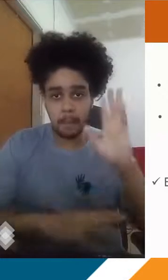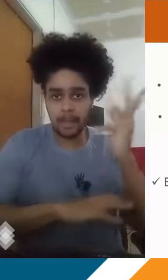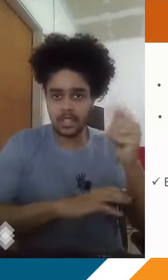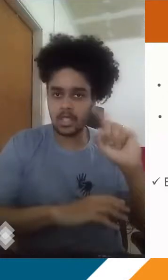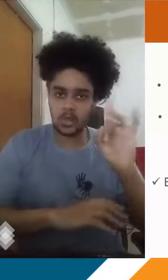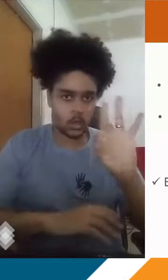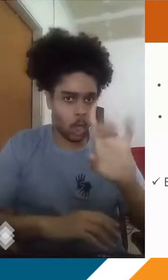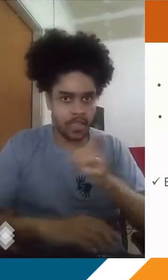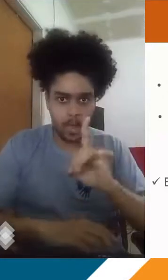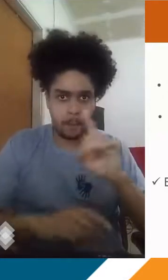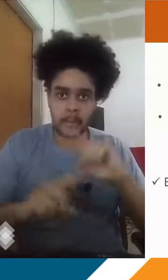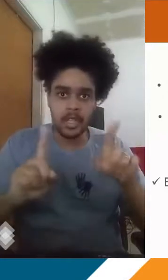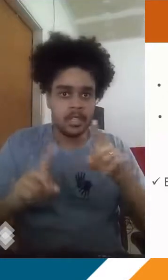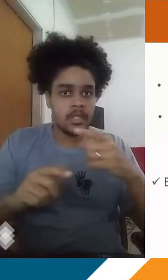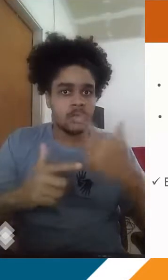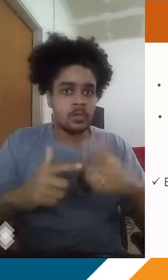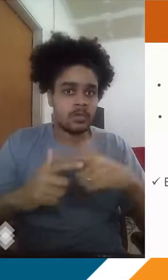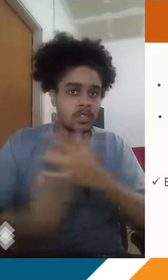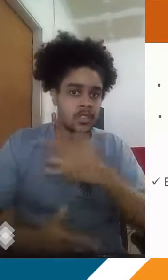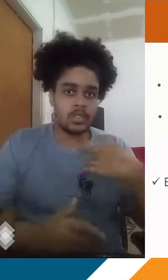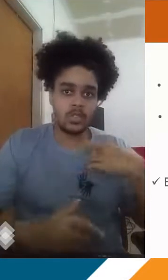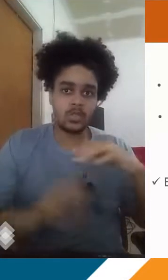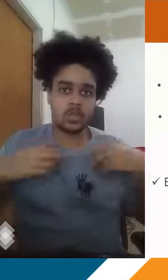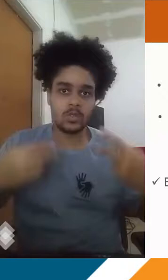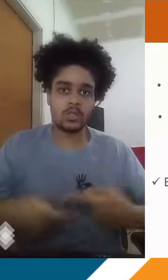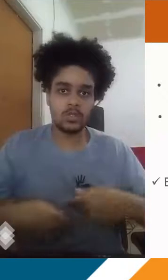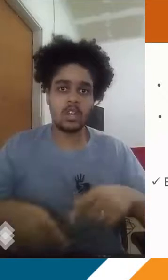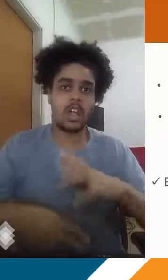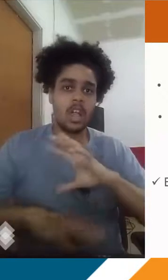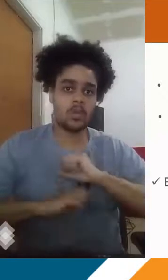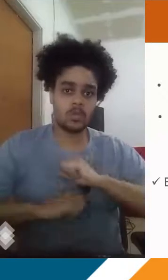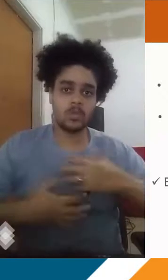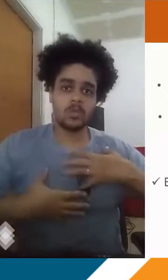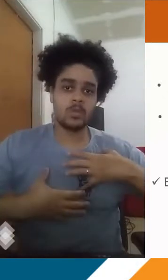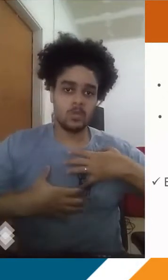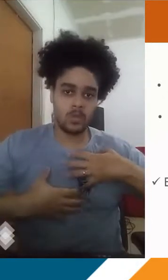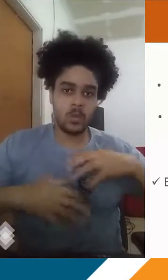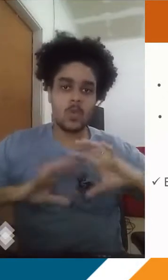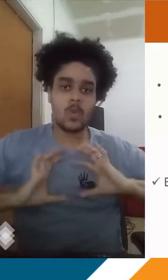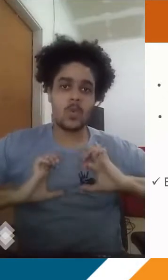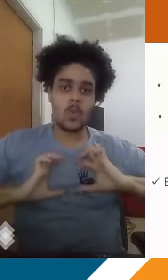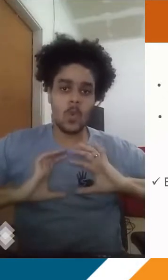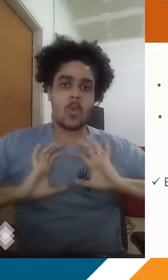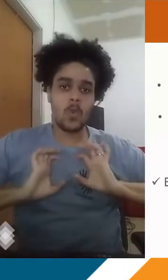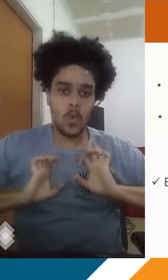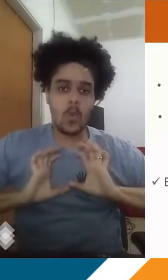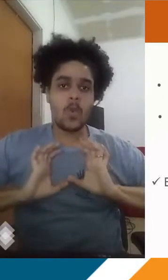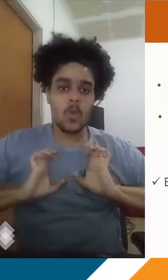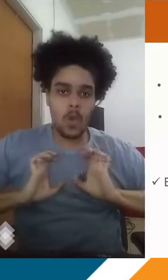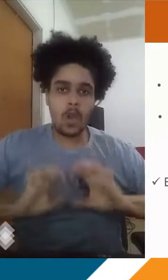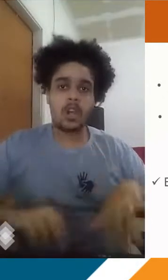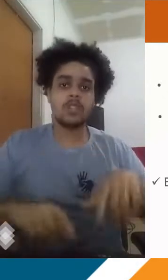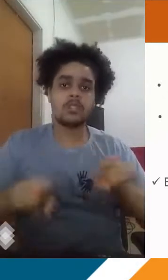ar extremamente poluído, por exemplo, isso vai gerar problemas não só ambientais, né, mas principalmente